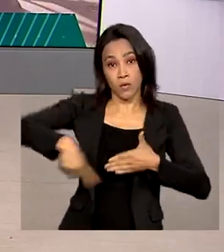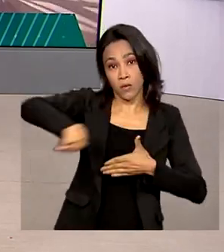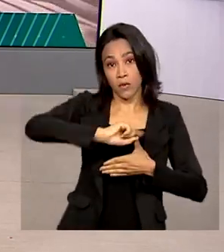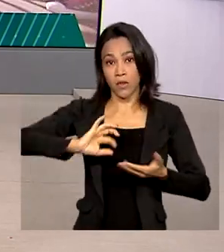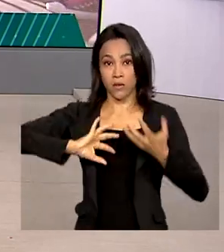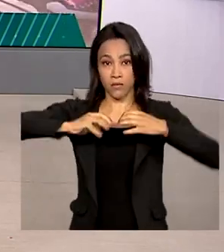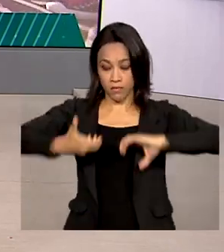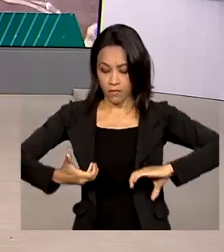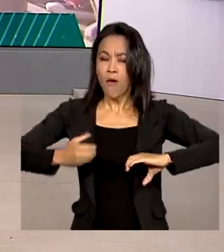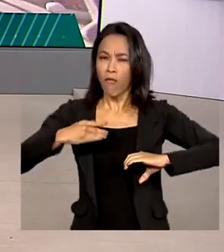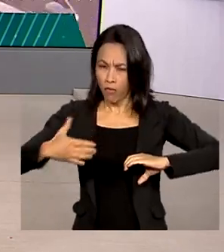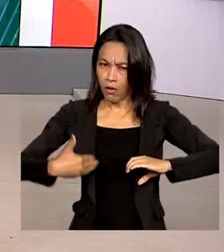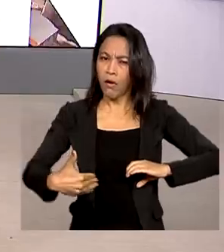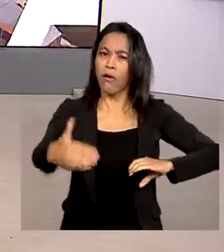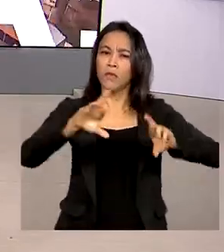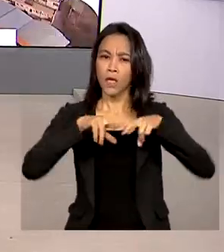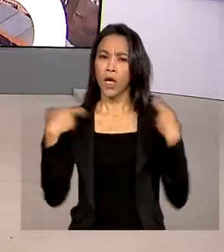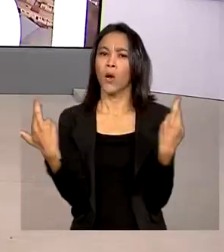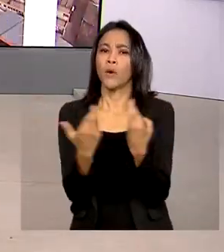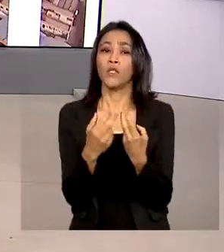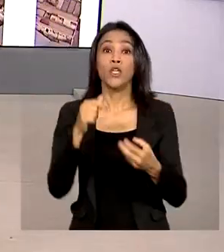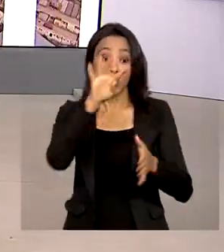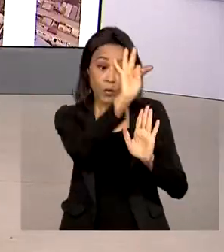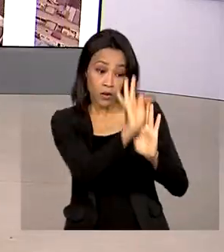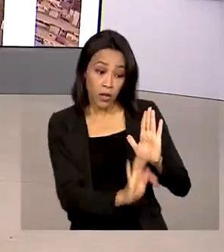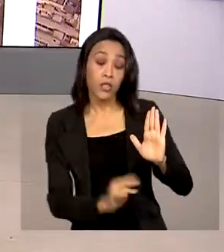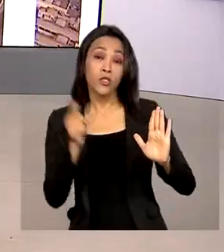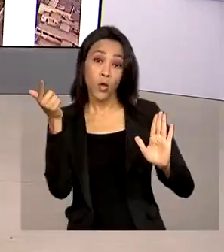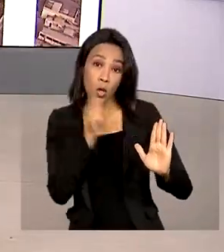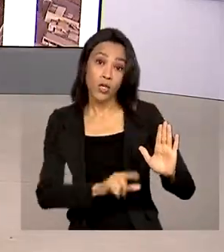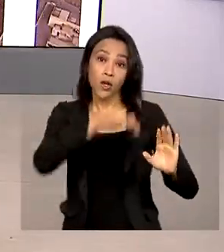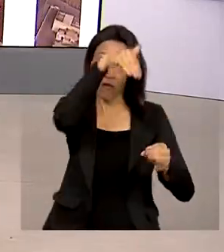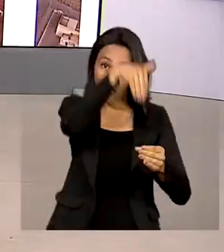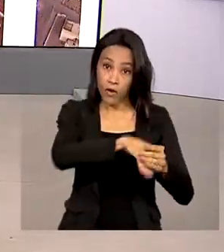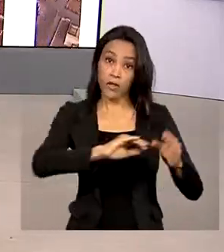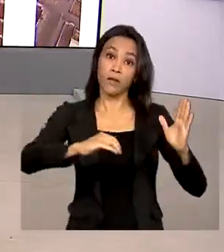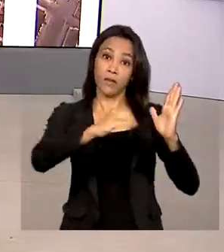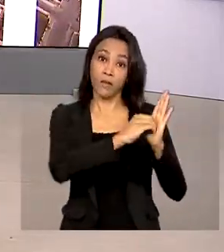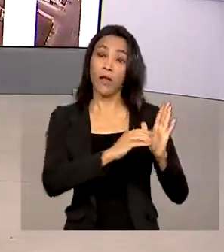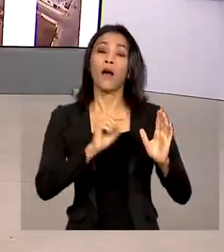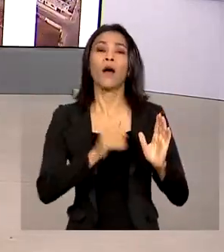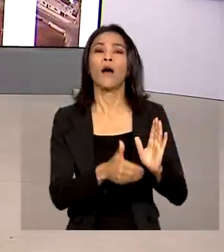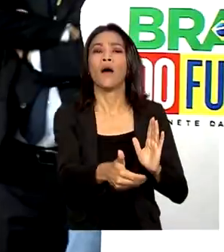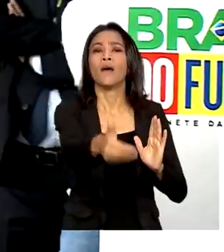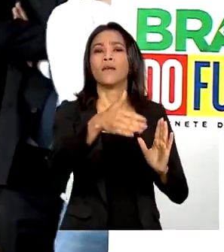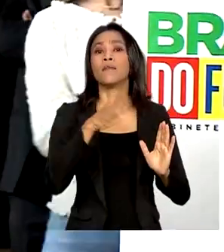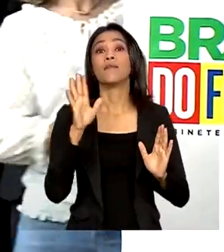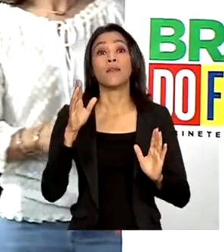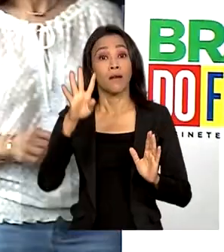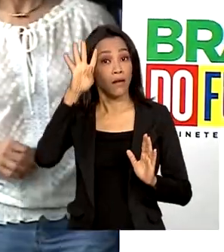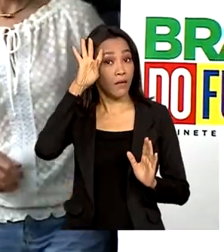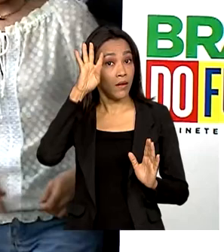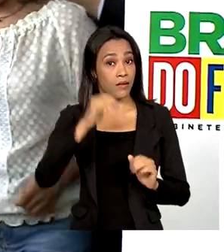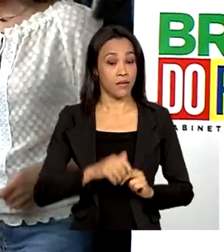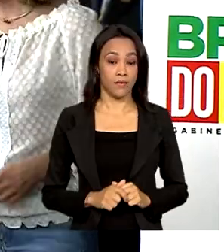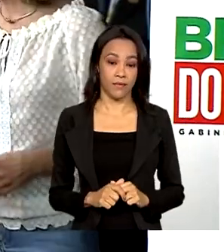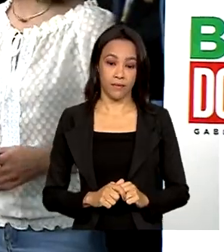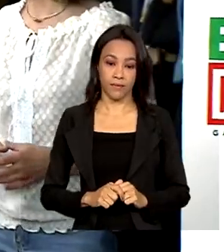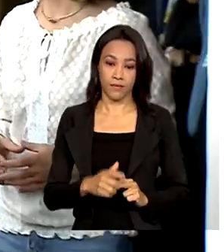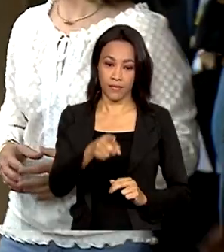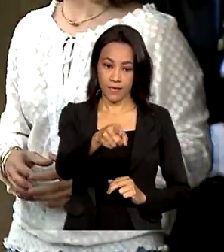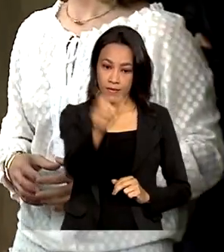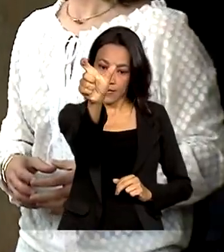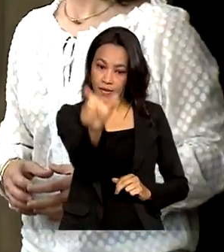devem se reunir e o texto pode ser votado no plenário do Senado na quarta-feira. A expectativa do